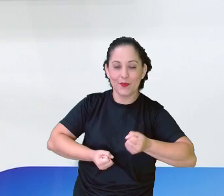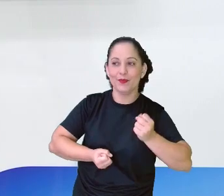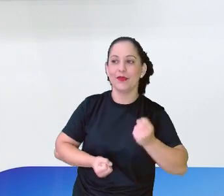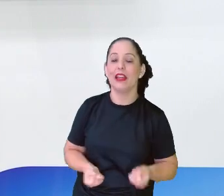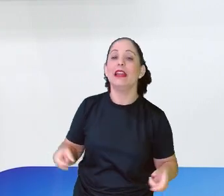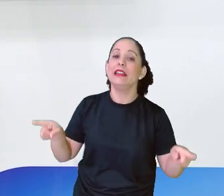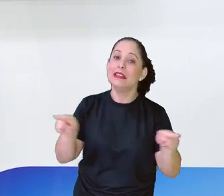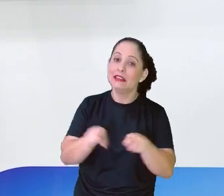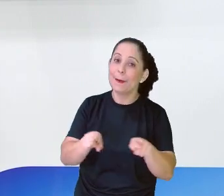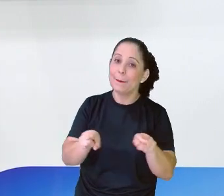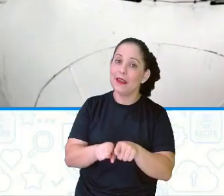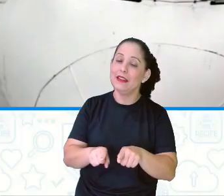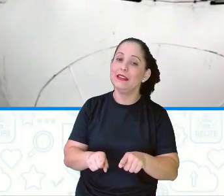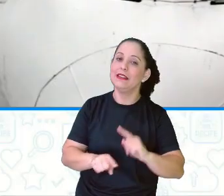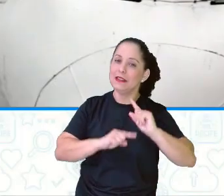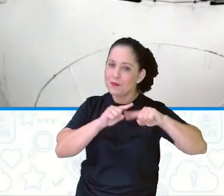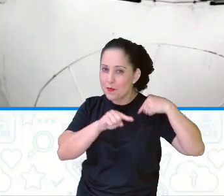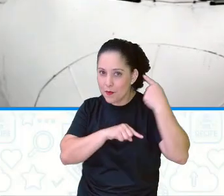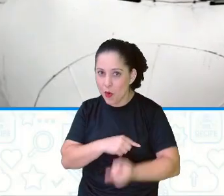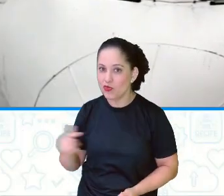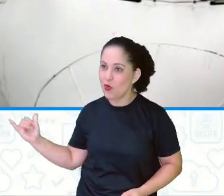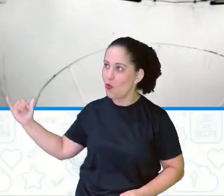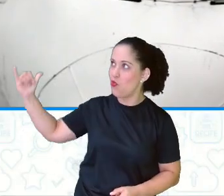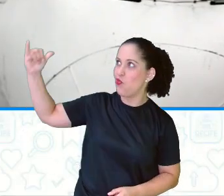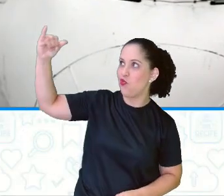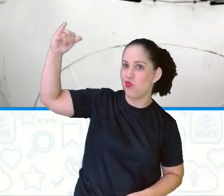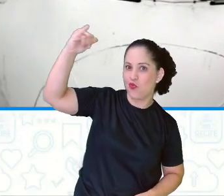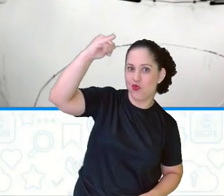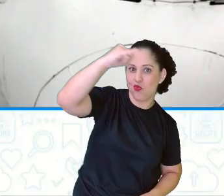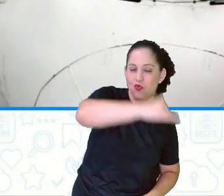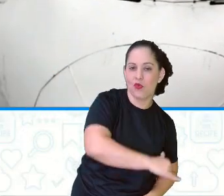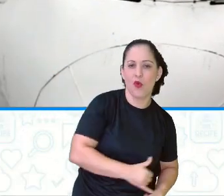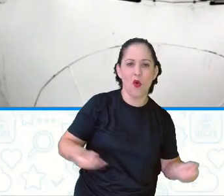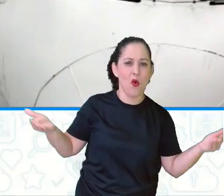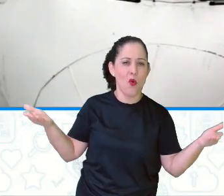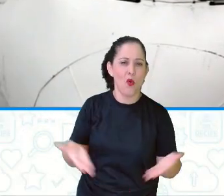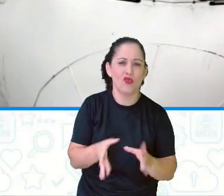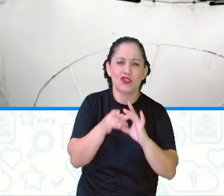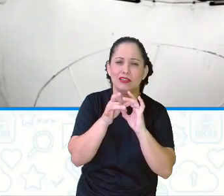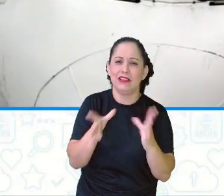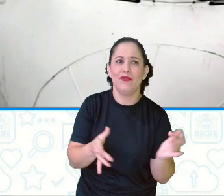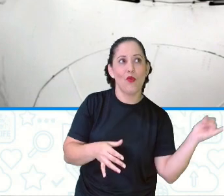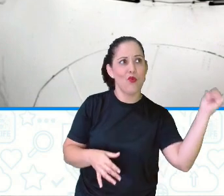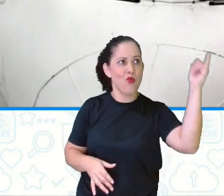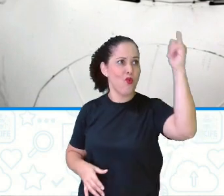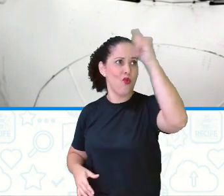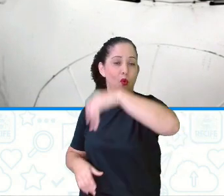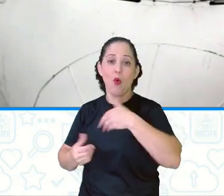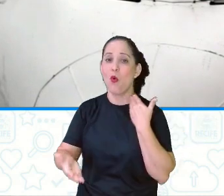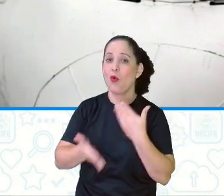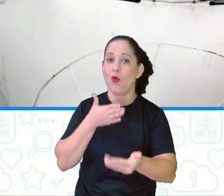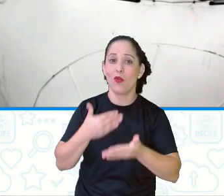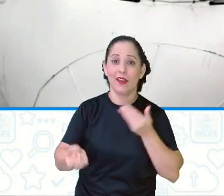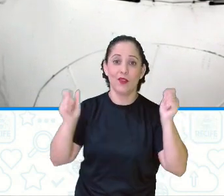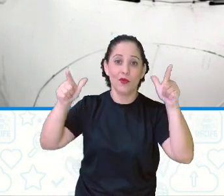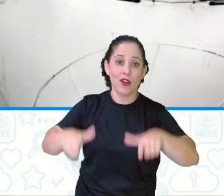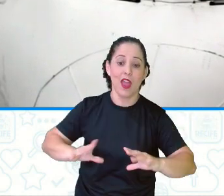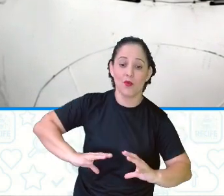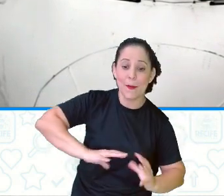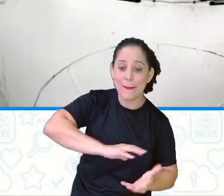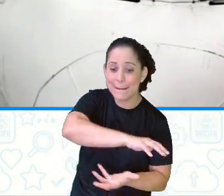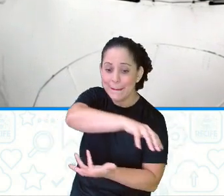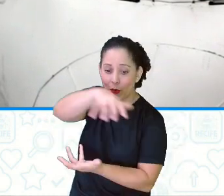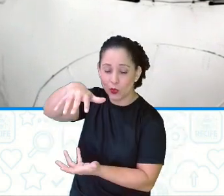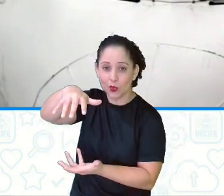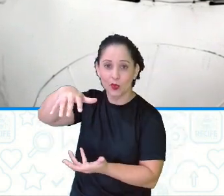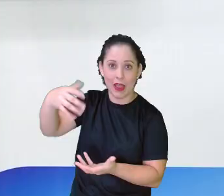até chegar nos aviões aqui, ó, que hoje eu posso pegar um avião e posso ir para qualquer lugar do mundo. E isso foi